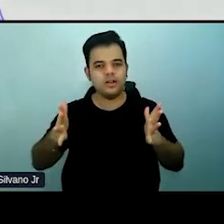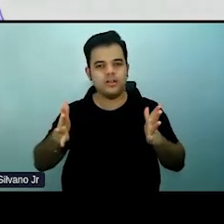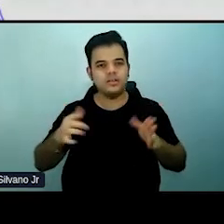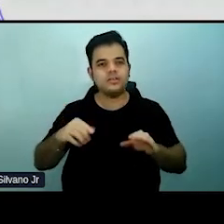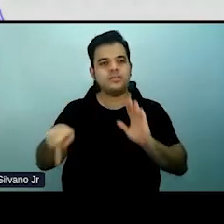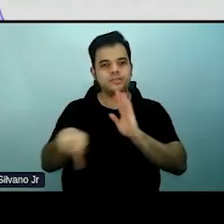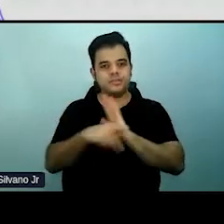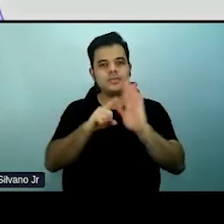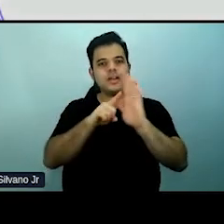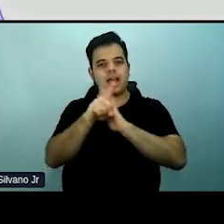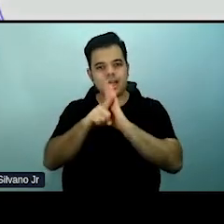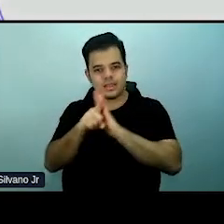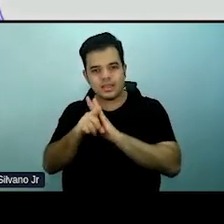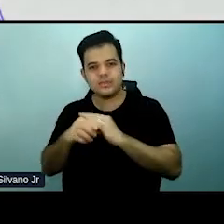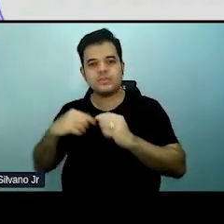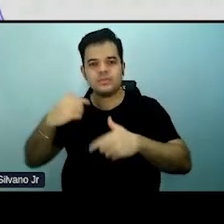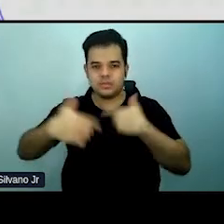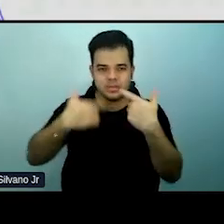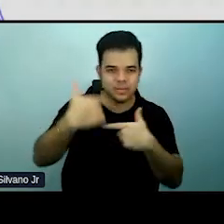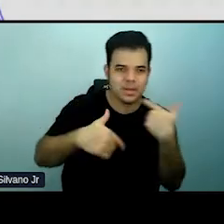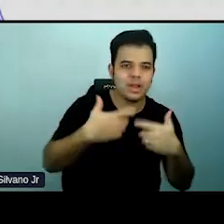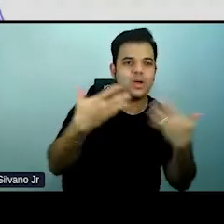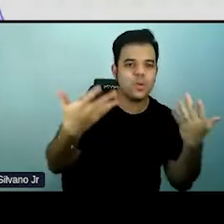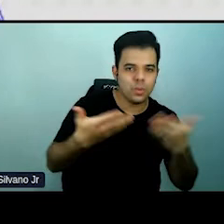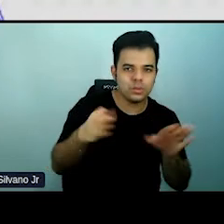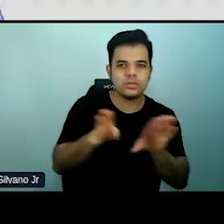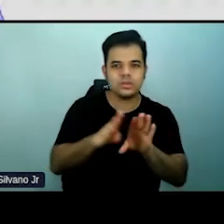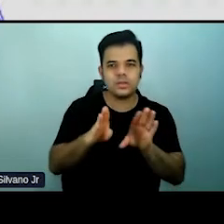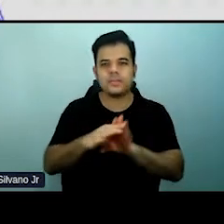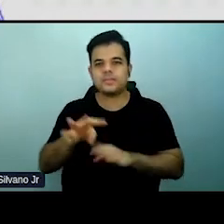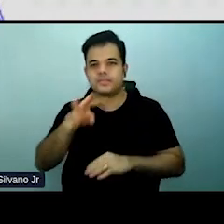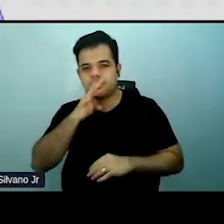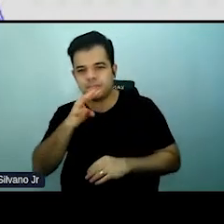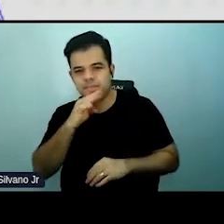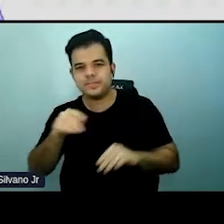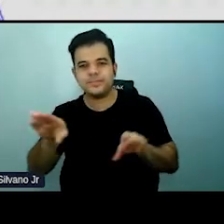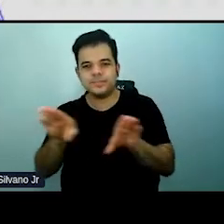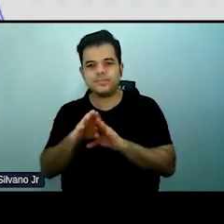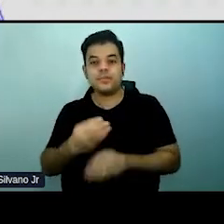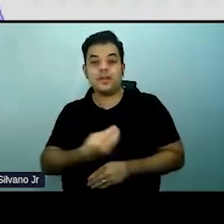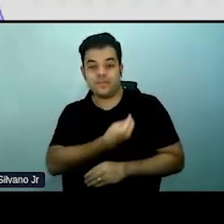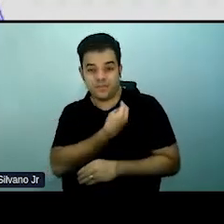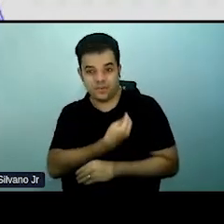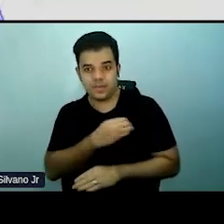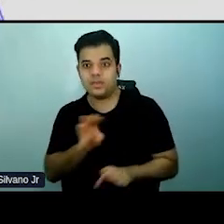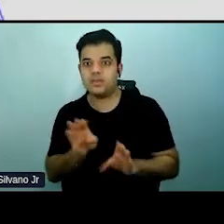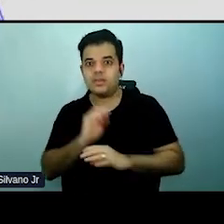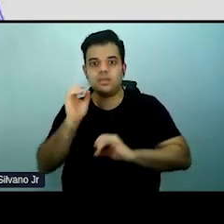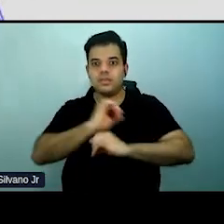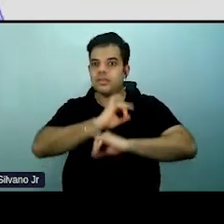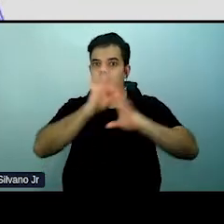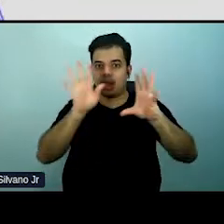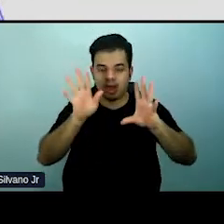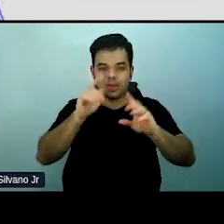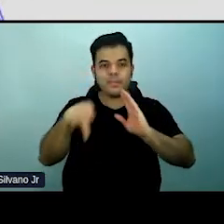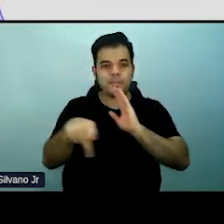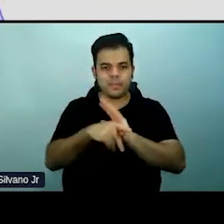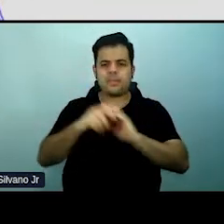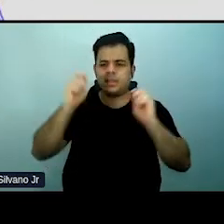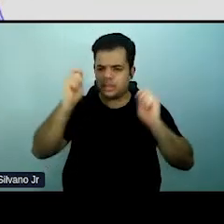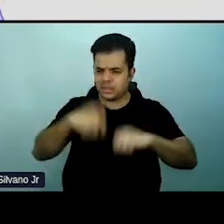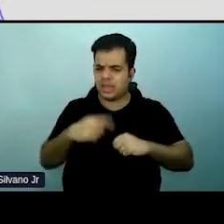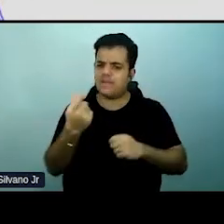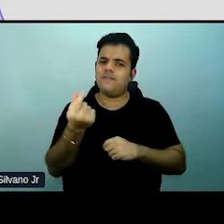você estava, onde você está hoje em relação a conhecimentos e vivências, e se faz sentido você pedir um